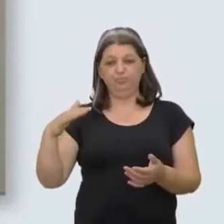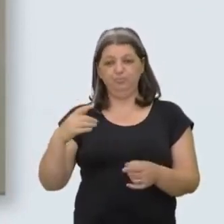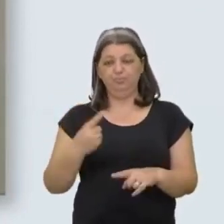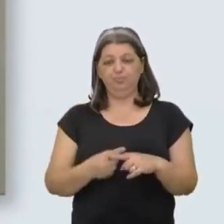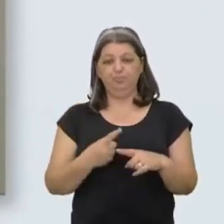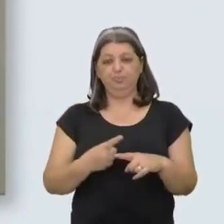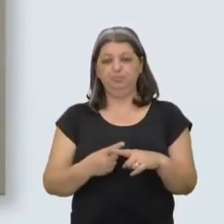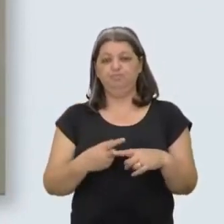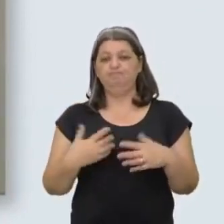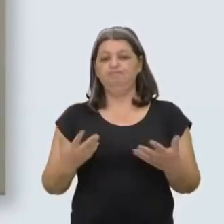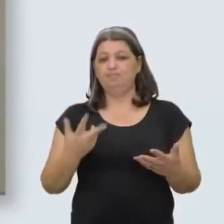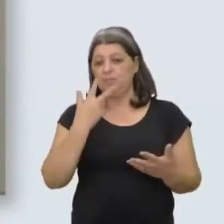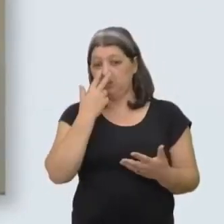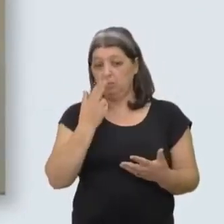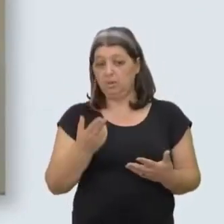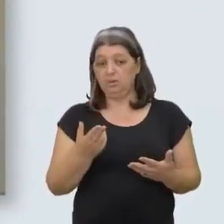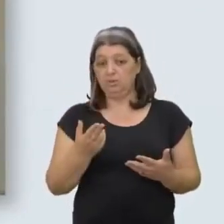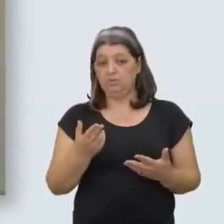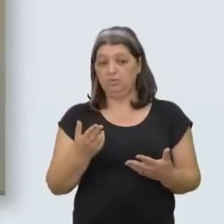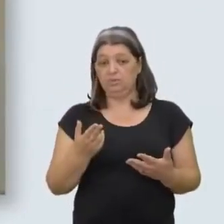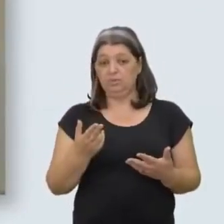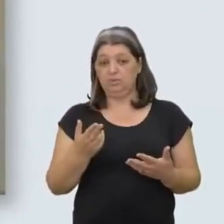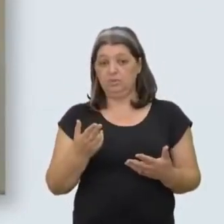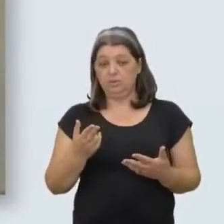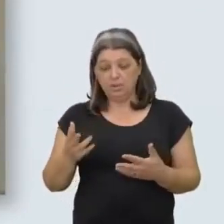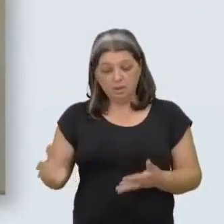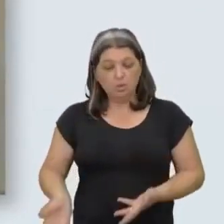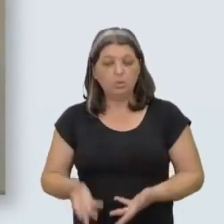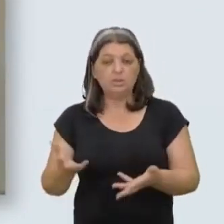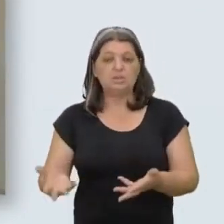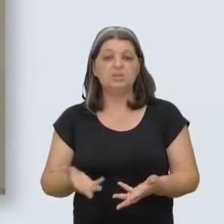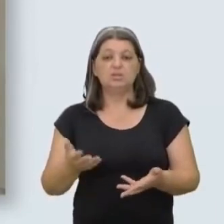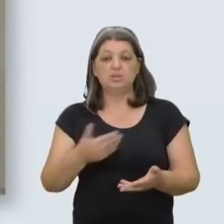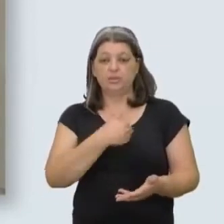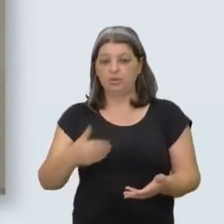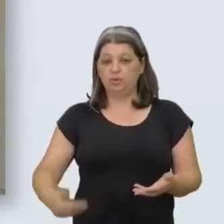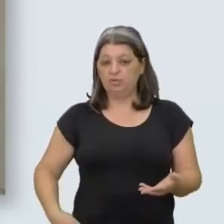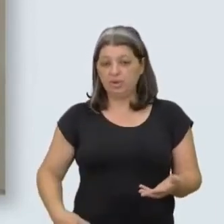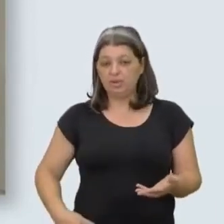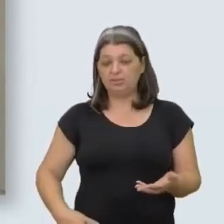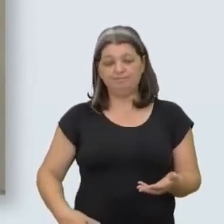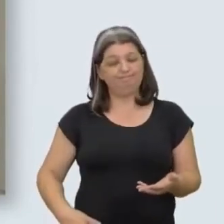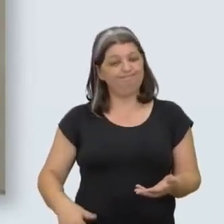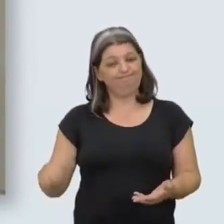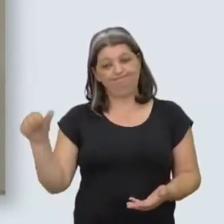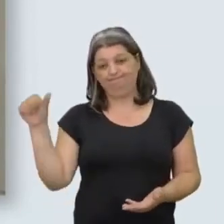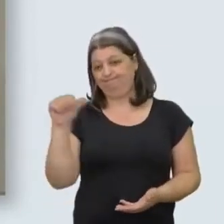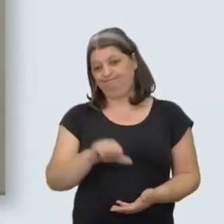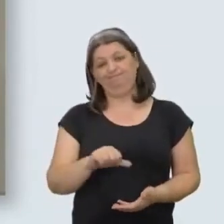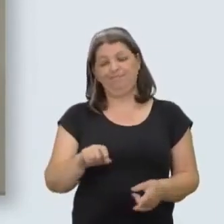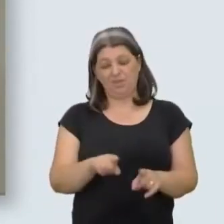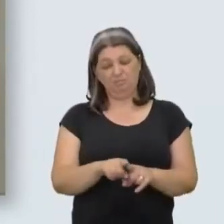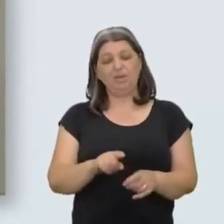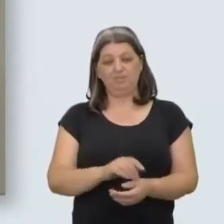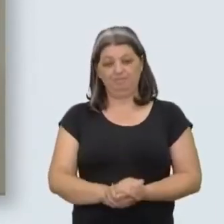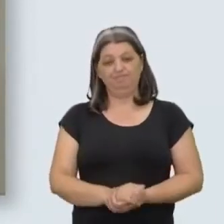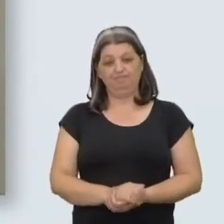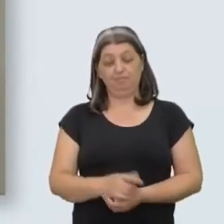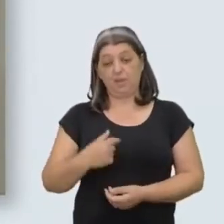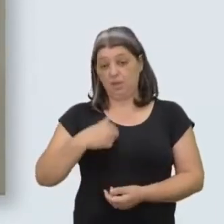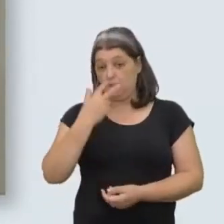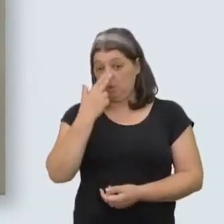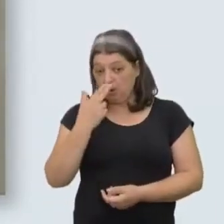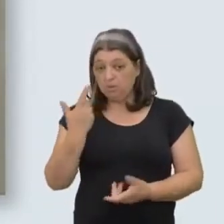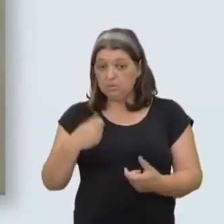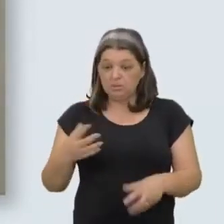E aí eu acho que o incentivo público também é muito precário, né? Em relação a isso. Eu acho que tinha que se